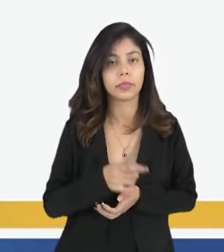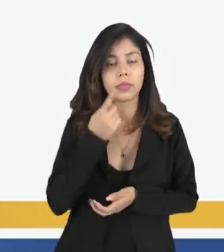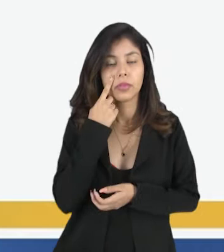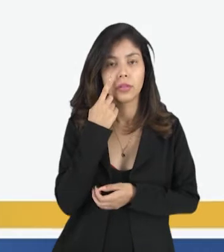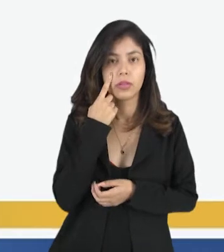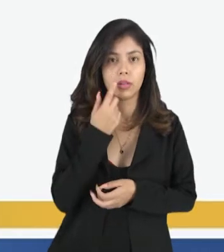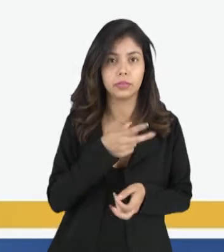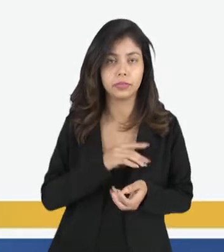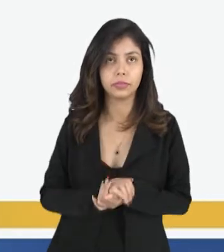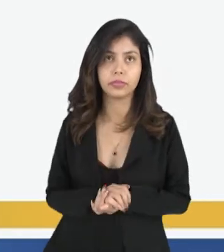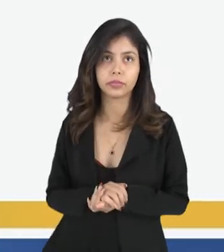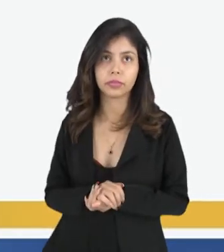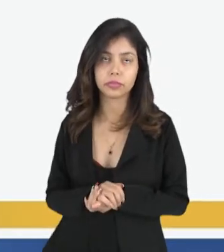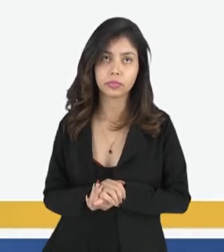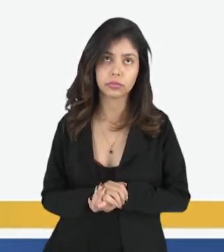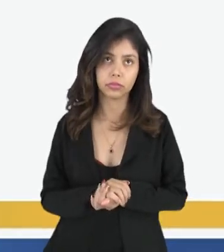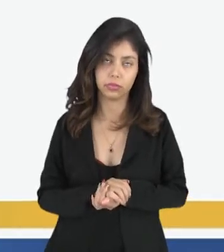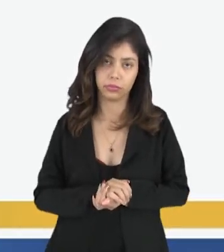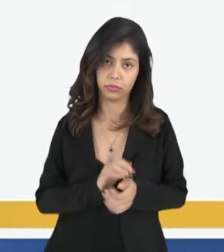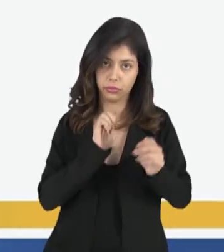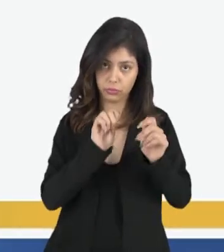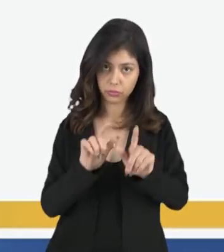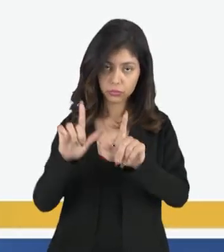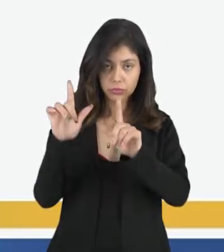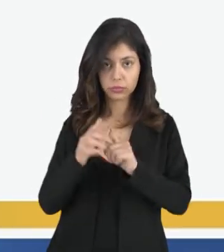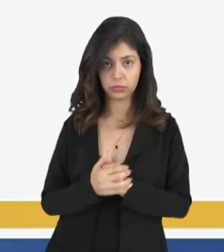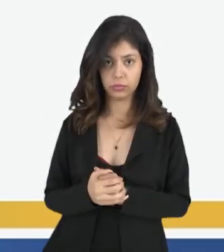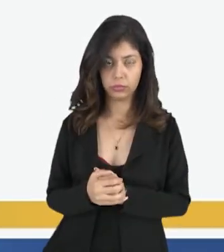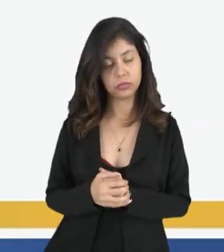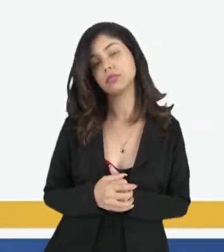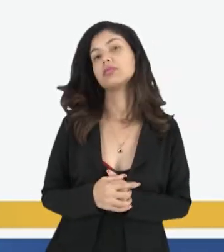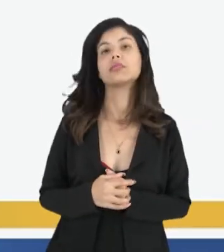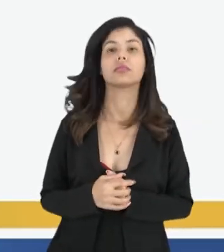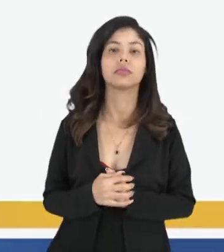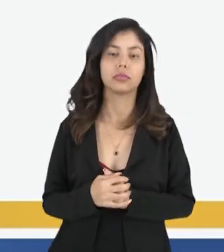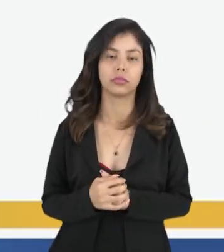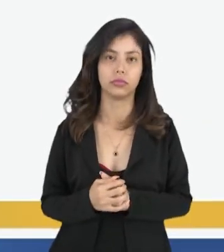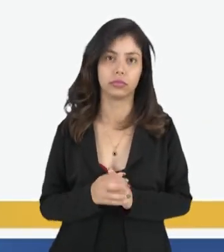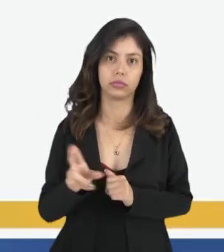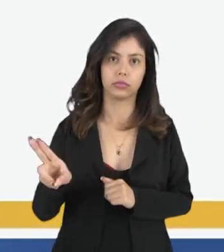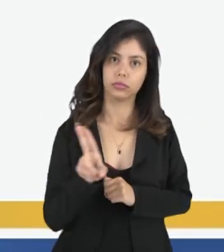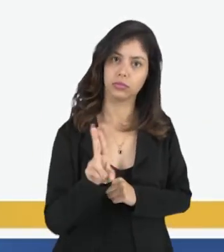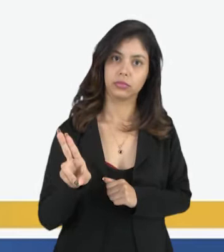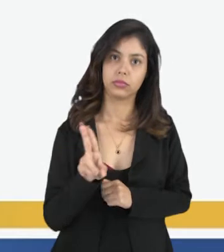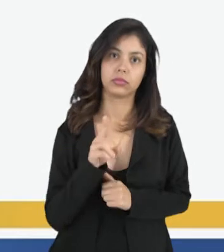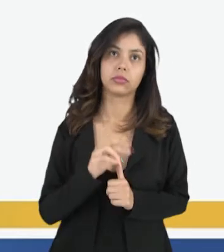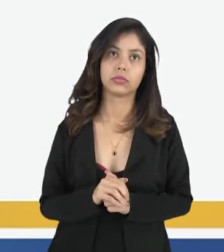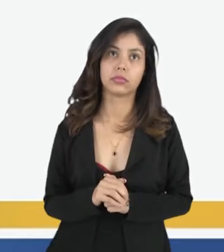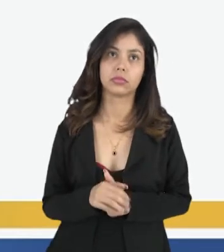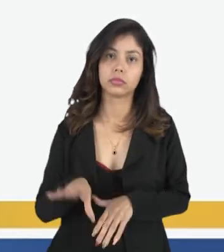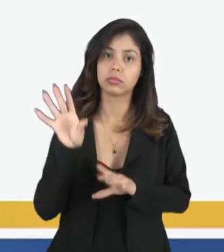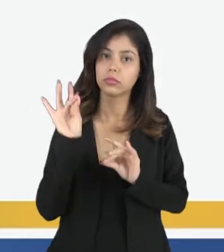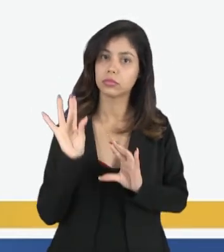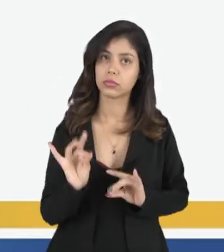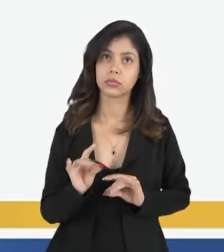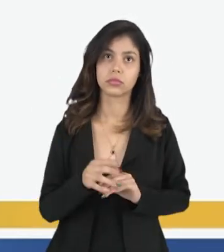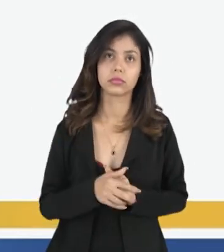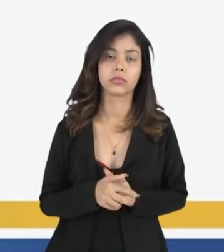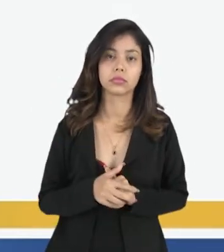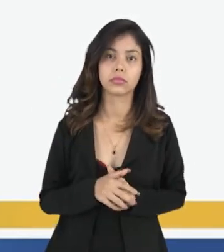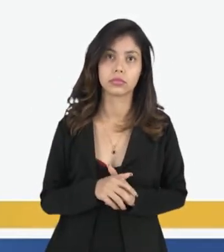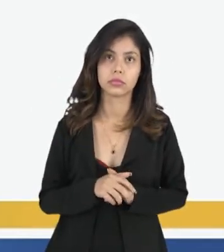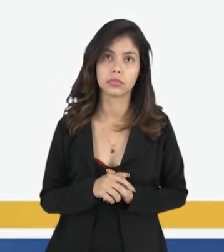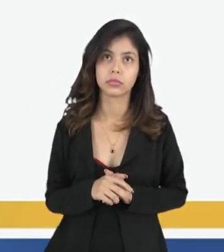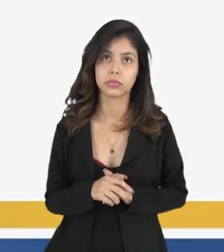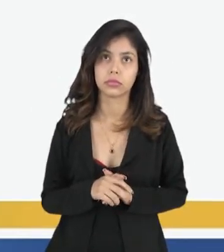vendo na disposição da sua telinha a nomenclatura para cada incógnita. Ainda nós